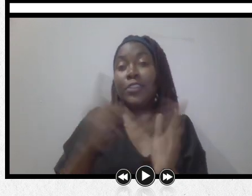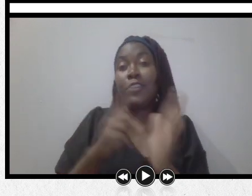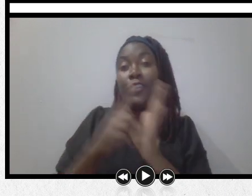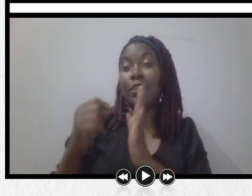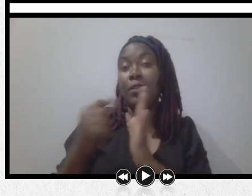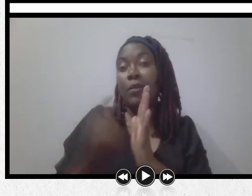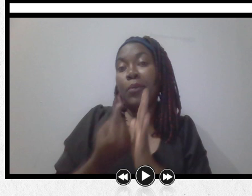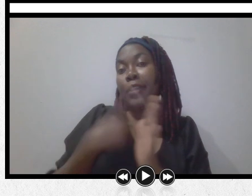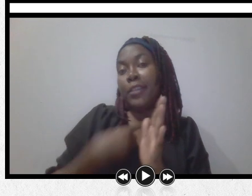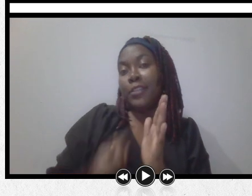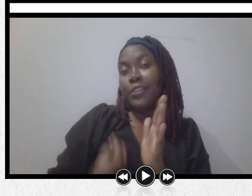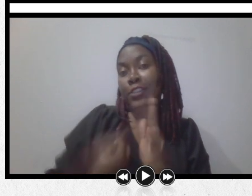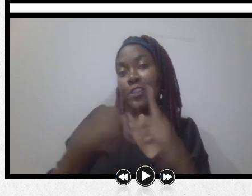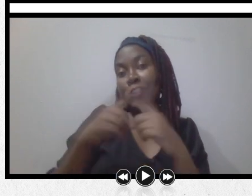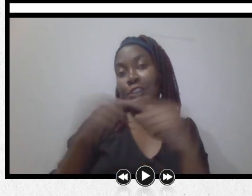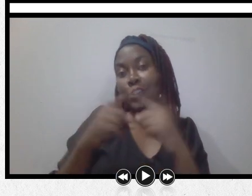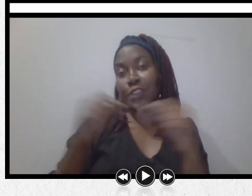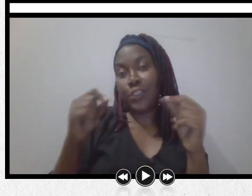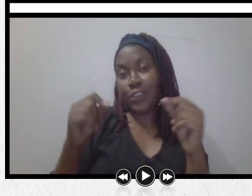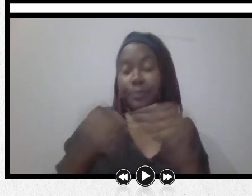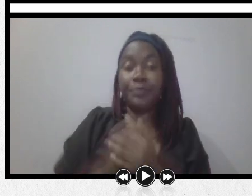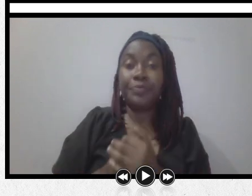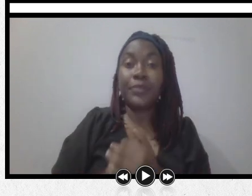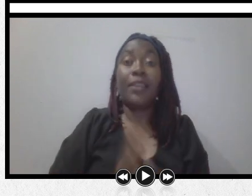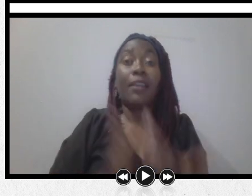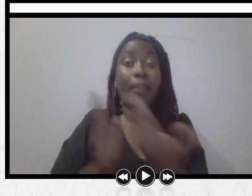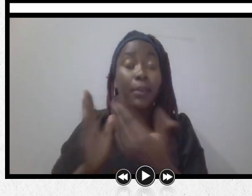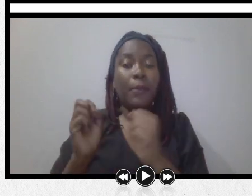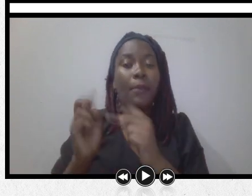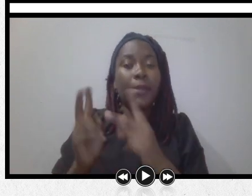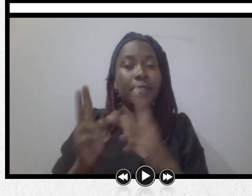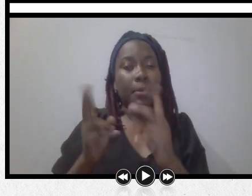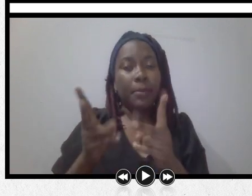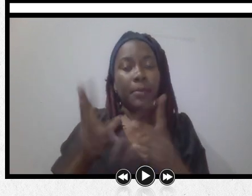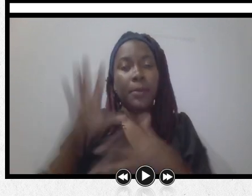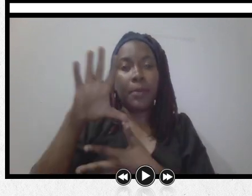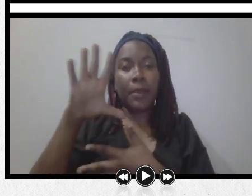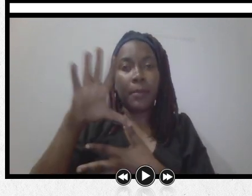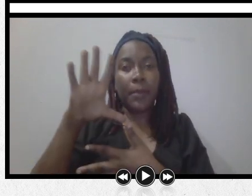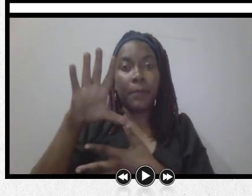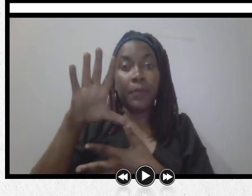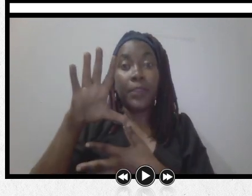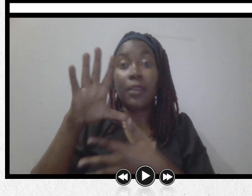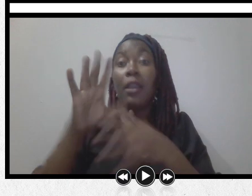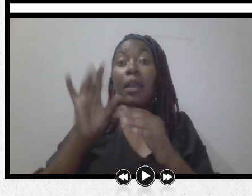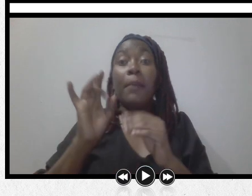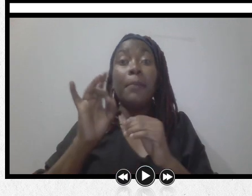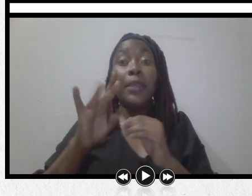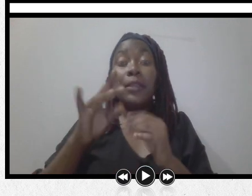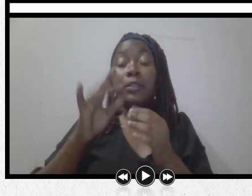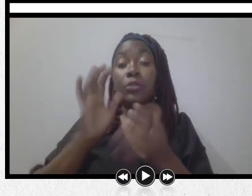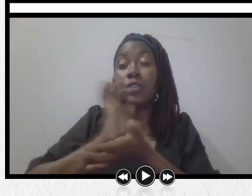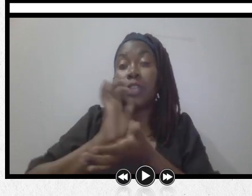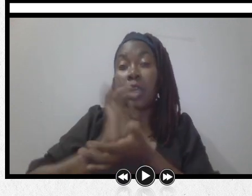única existente no nosso Distrito Federal, lá em Brasília. E aqui nós podemos perceber no próprio mapa que apenas o estado de